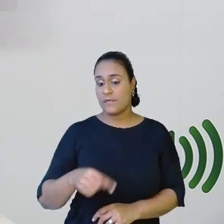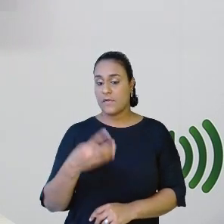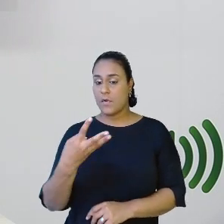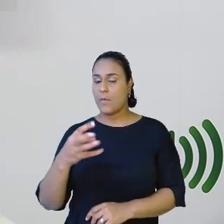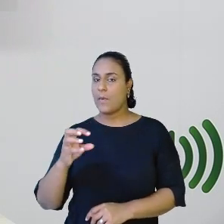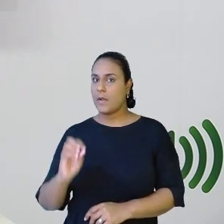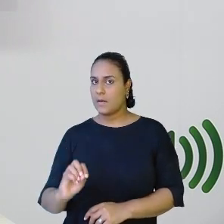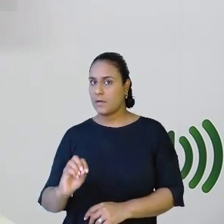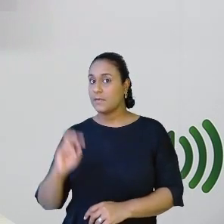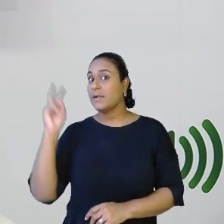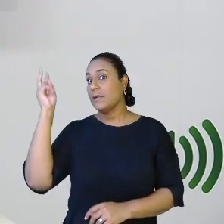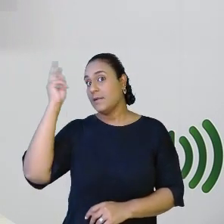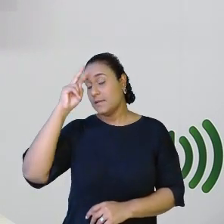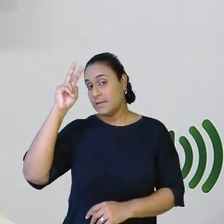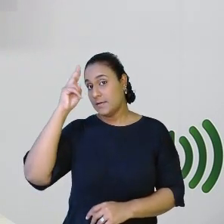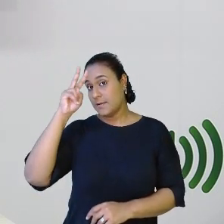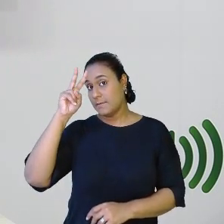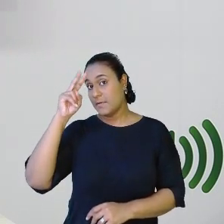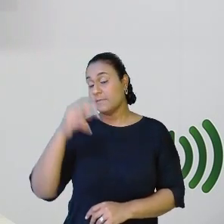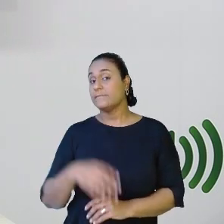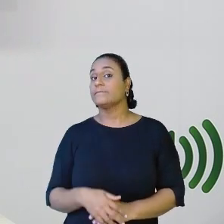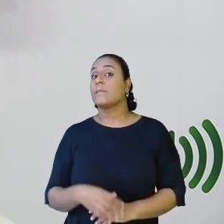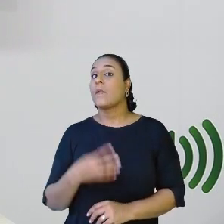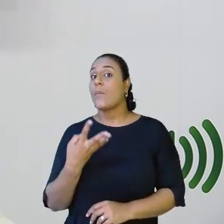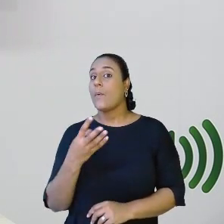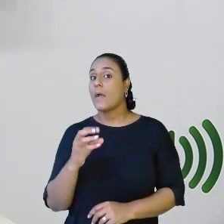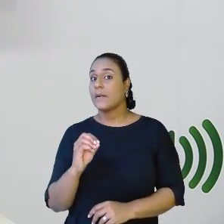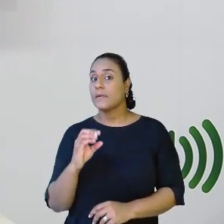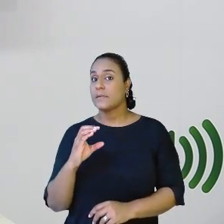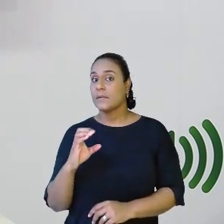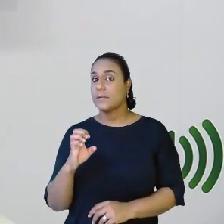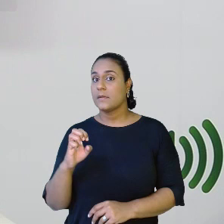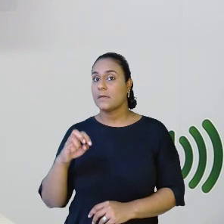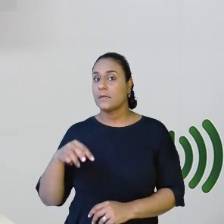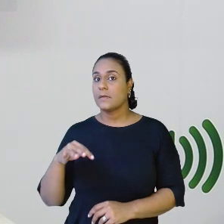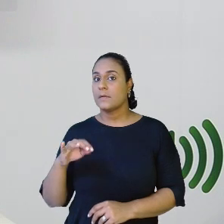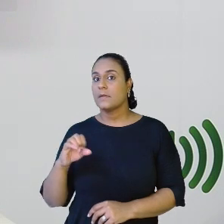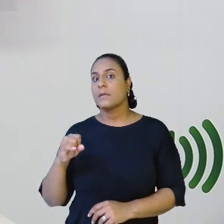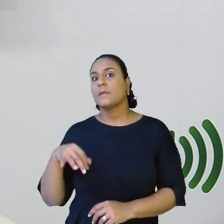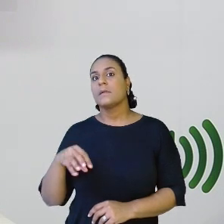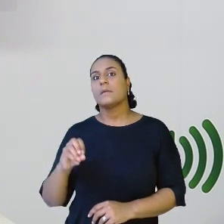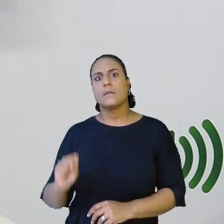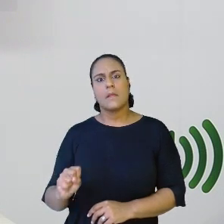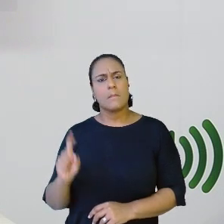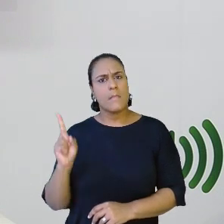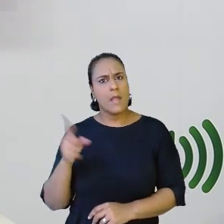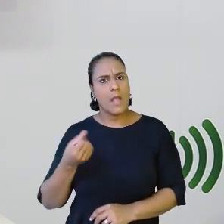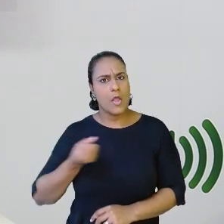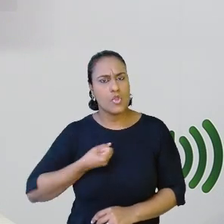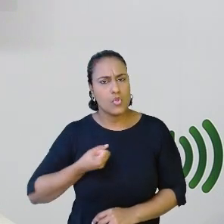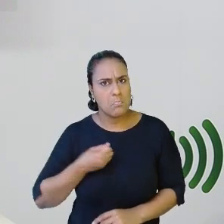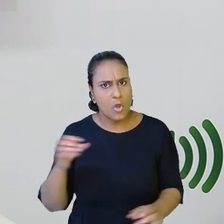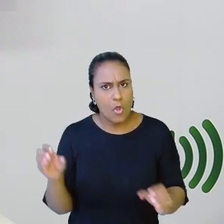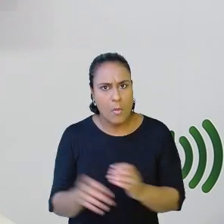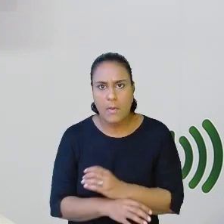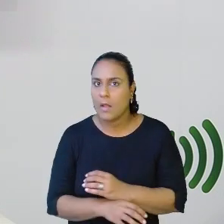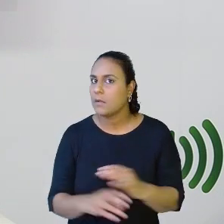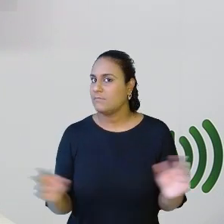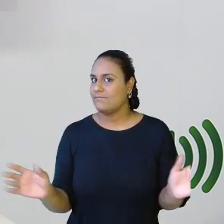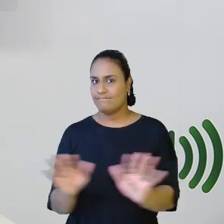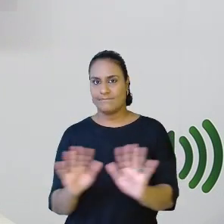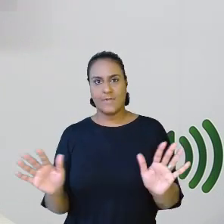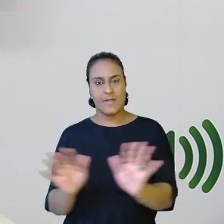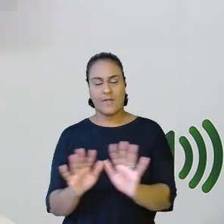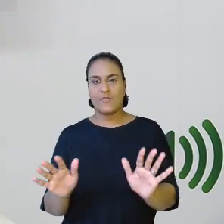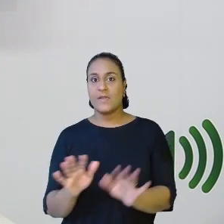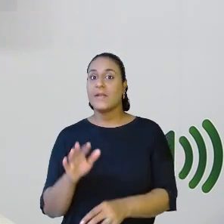0,40. Lembra que os 40 centésimos é parte inteira? Não tem parte